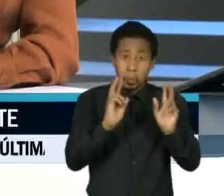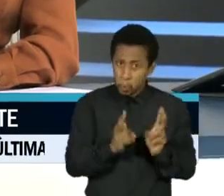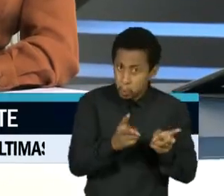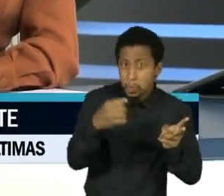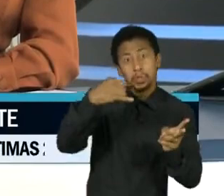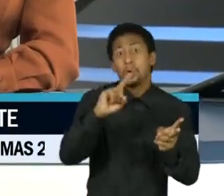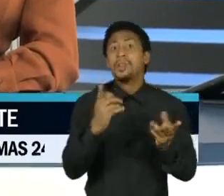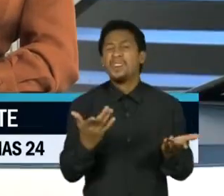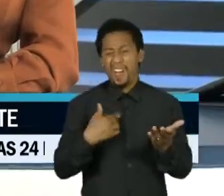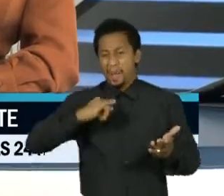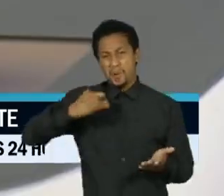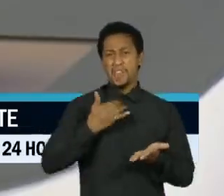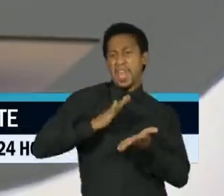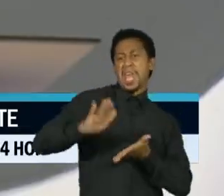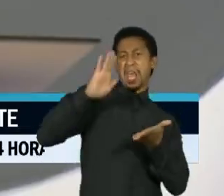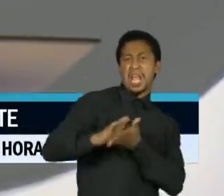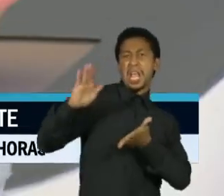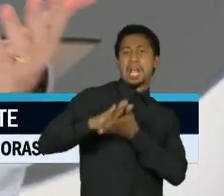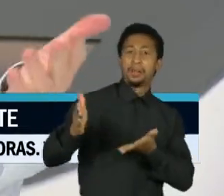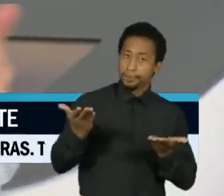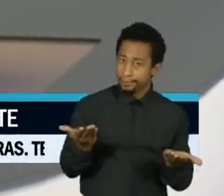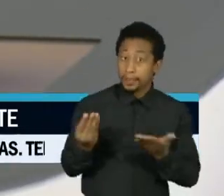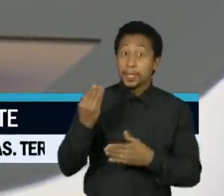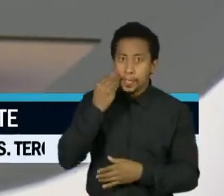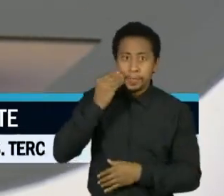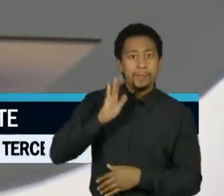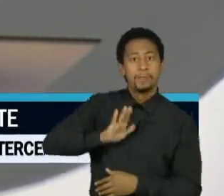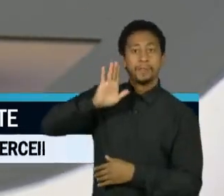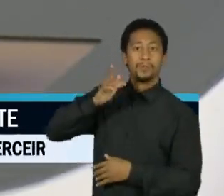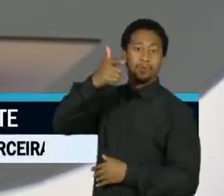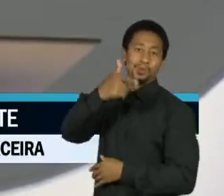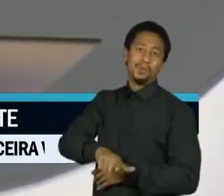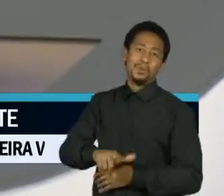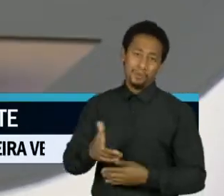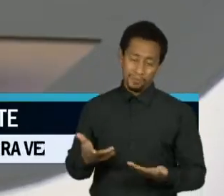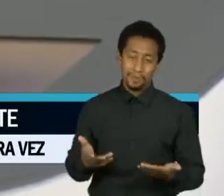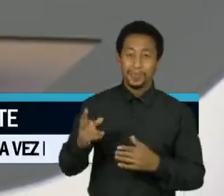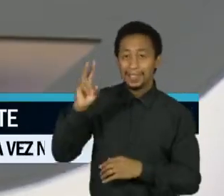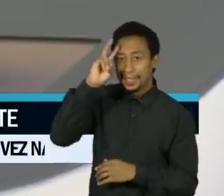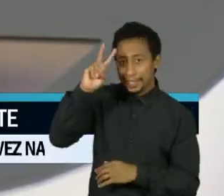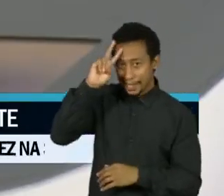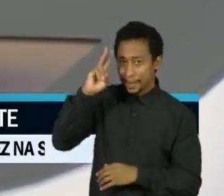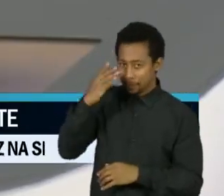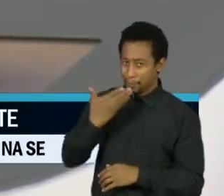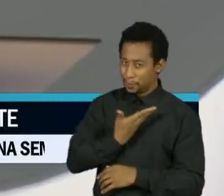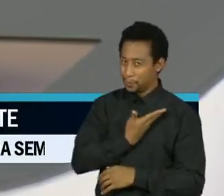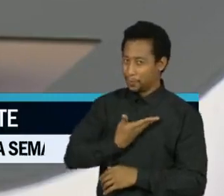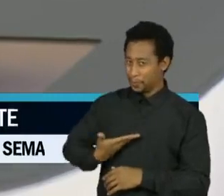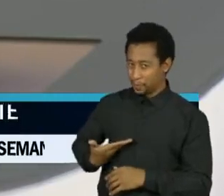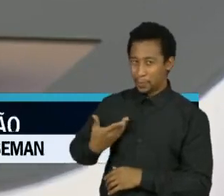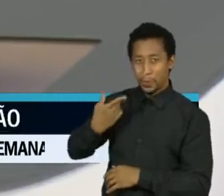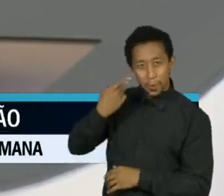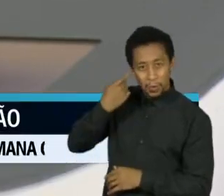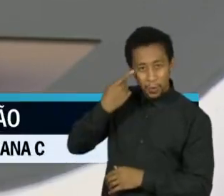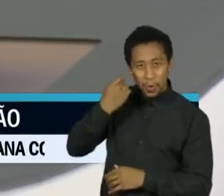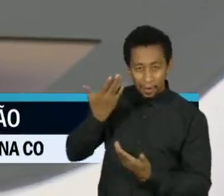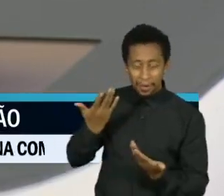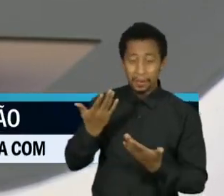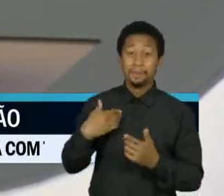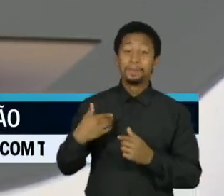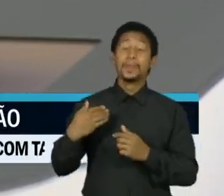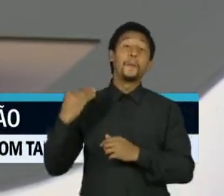absurdamente no último ano, tentando a reeleição. Sim. Lembra aquela frase do antigo governador de São Paulo? Quebra o